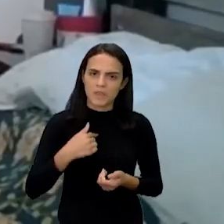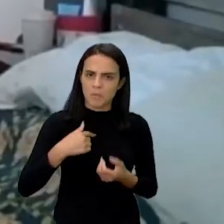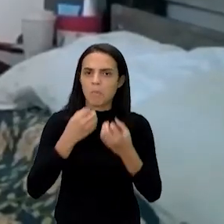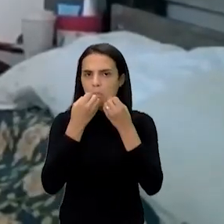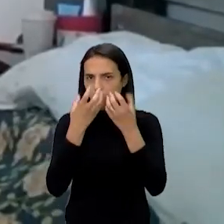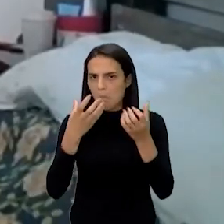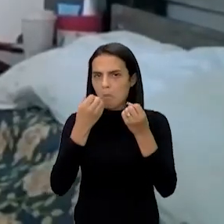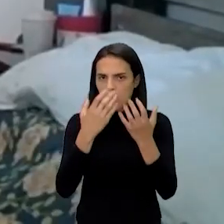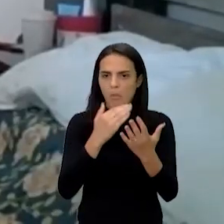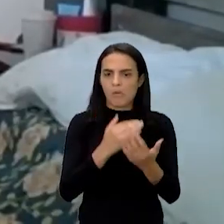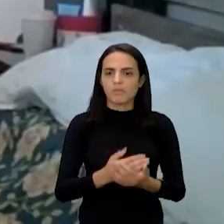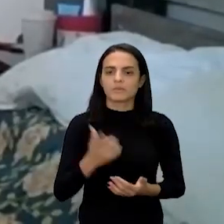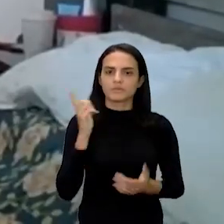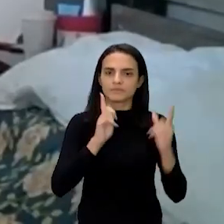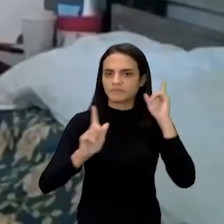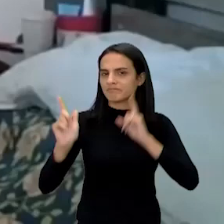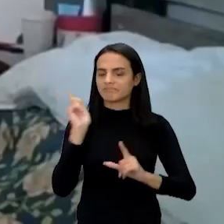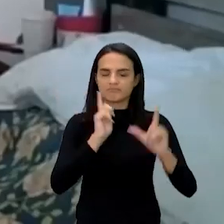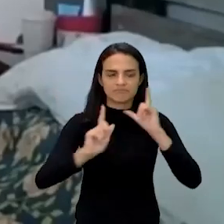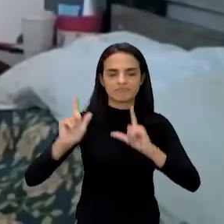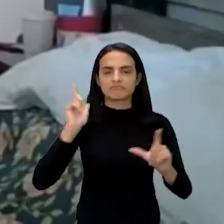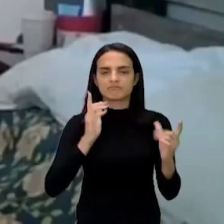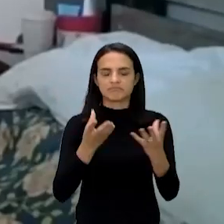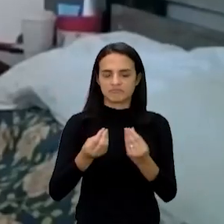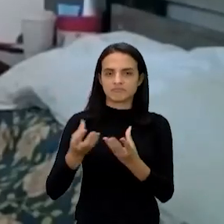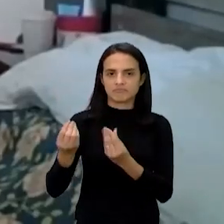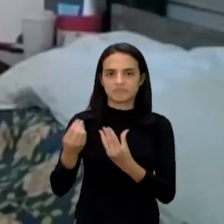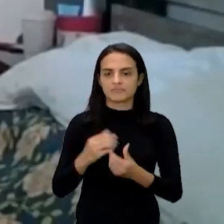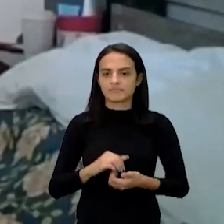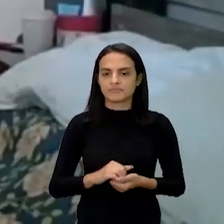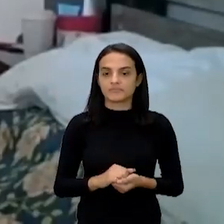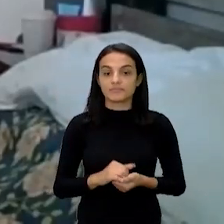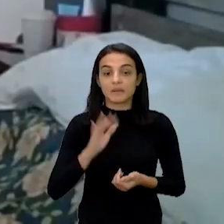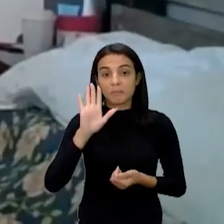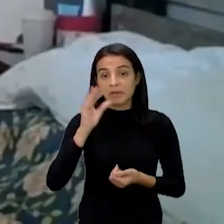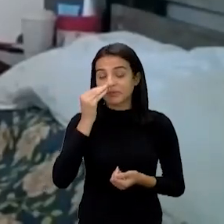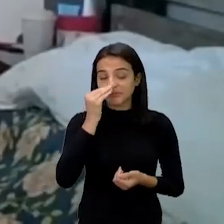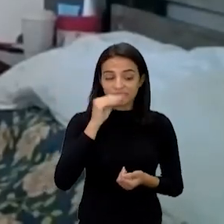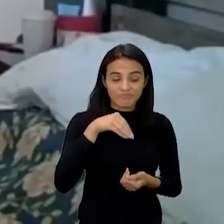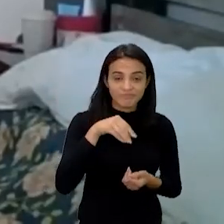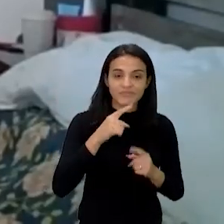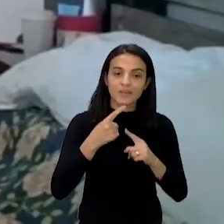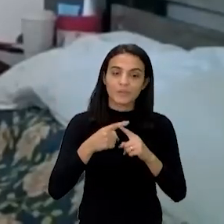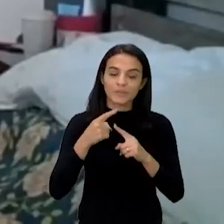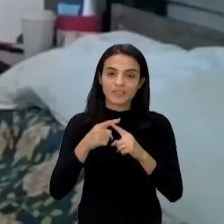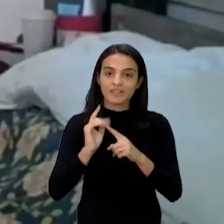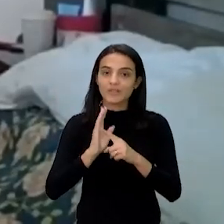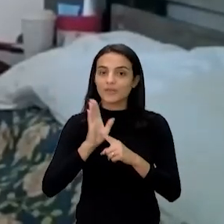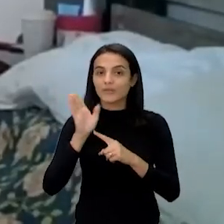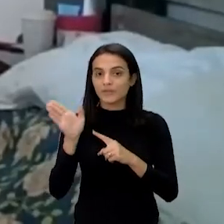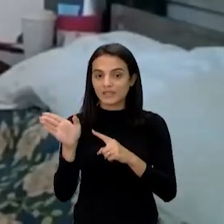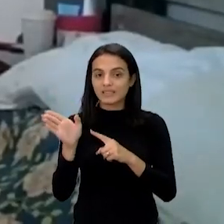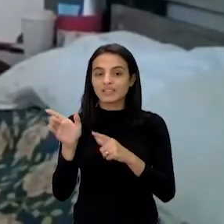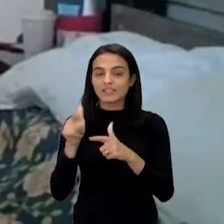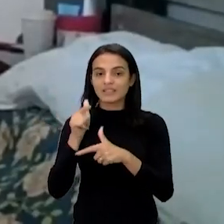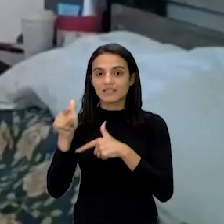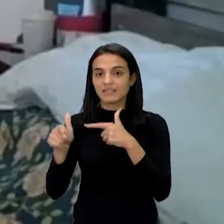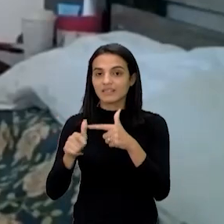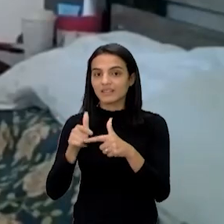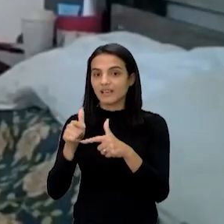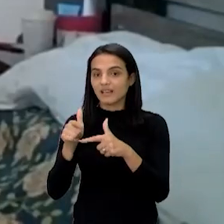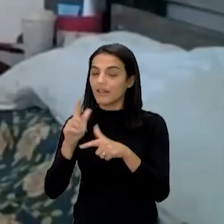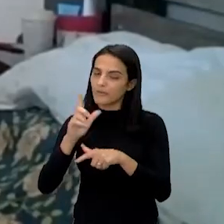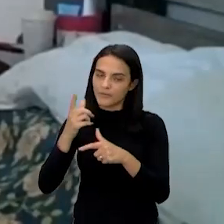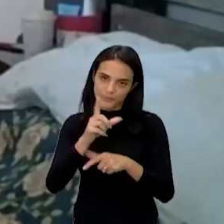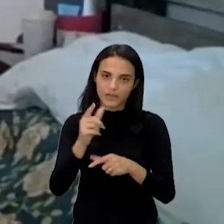né? Com condições de ganhar muita coisa. Mas eu acabei desistindo porque eu acabei indo para a área dos